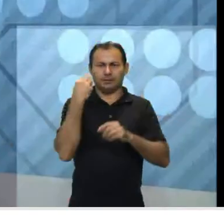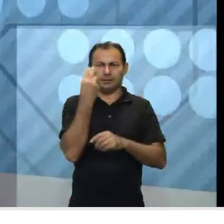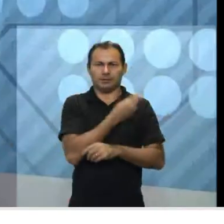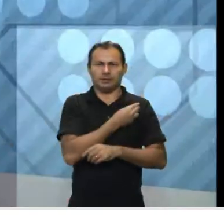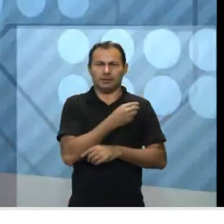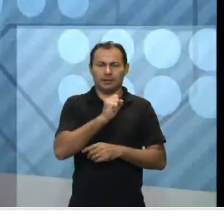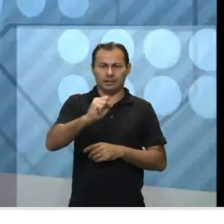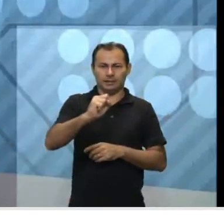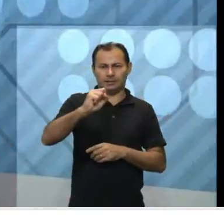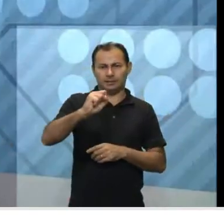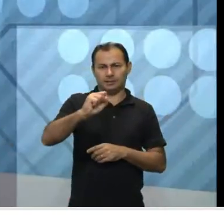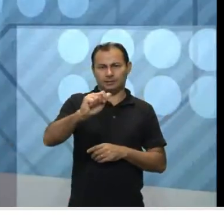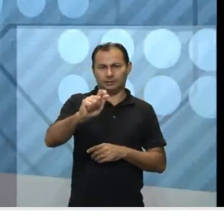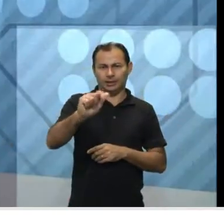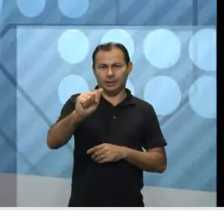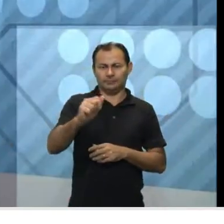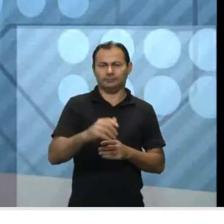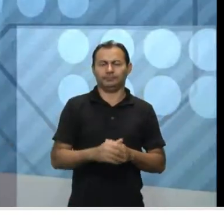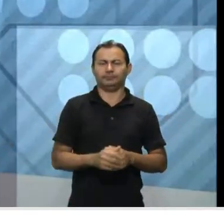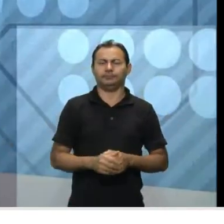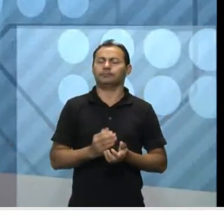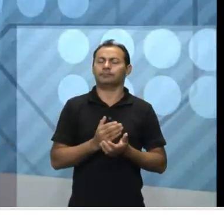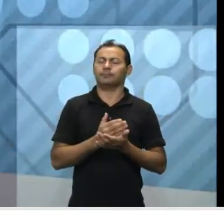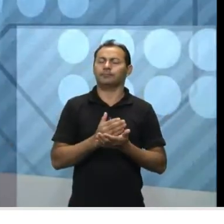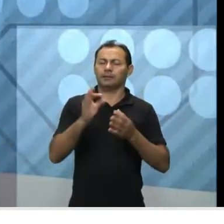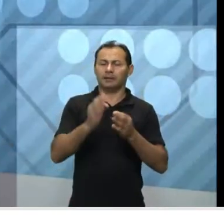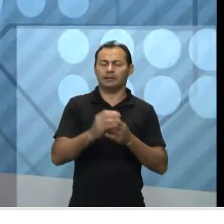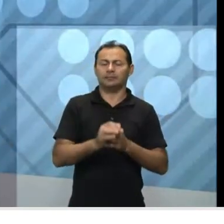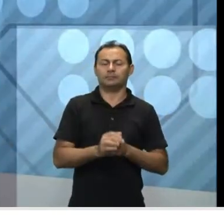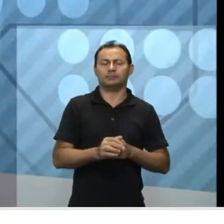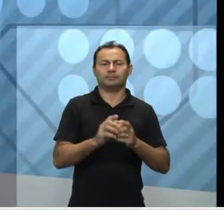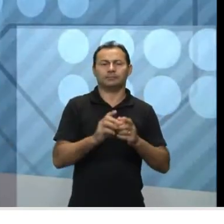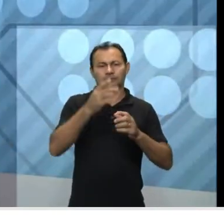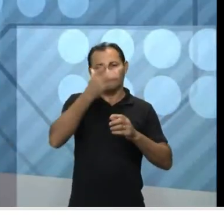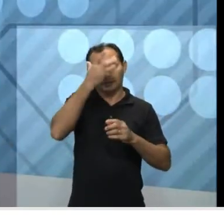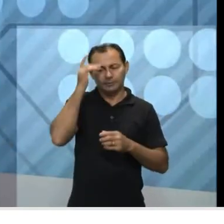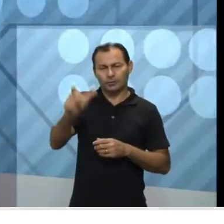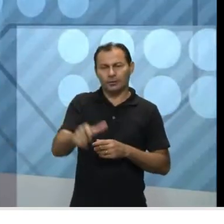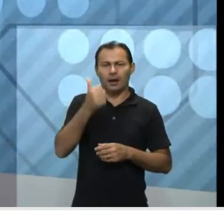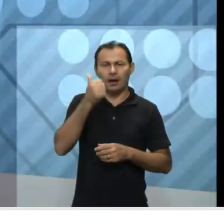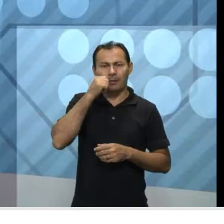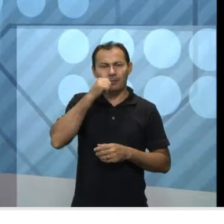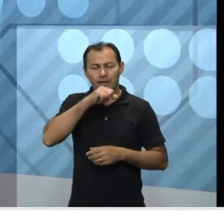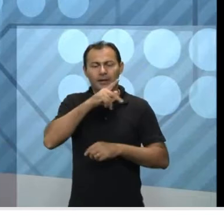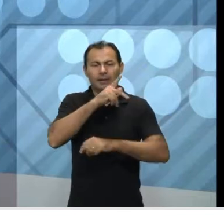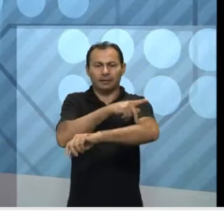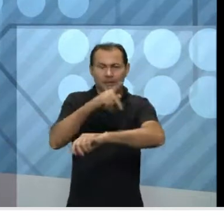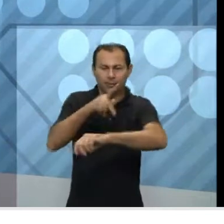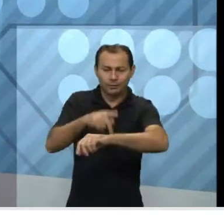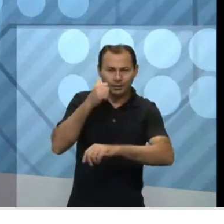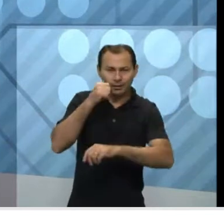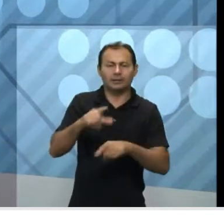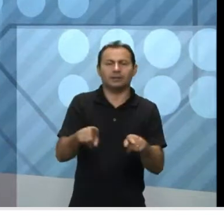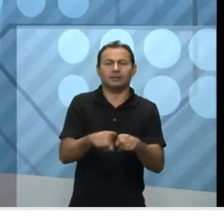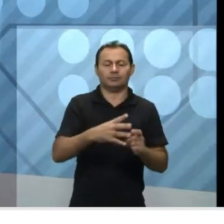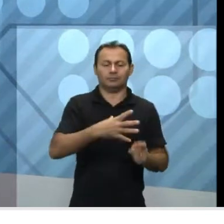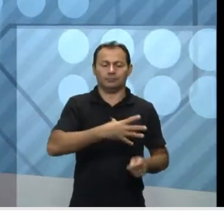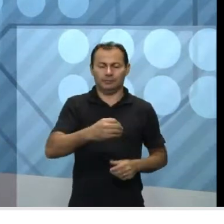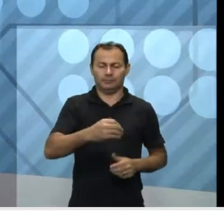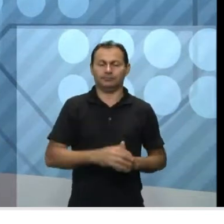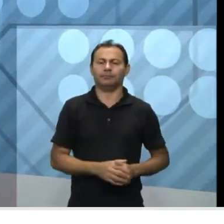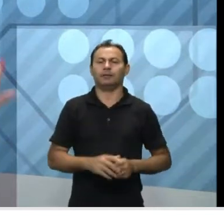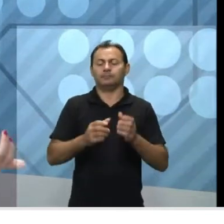geradora de aprendizagem, tá? São esses personagens e algumas situações, problemas irão surgir nesse encontro da professora com